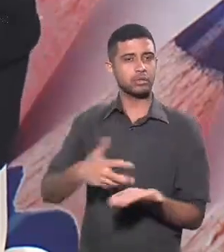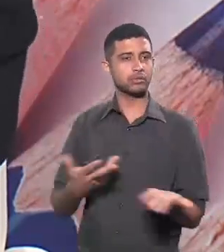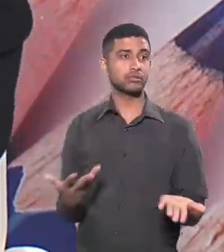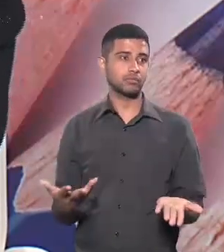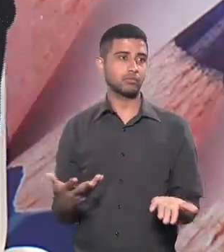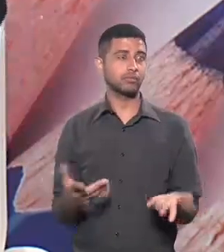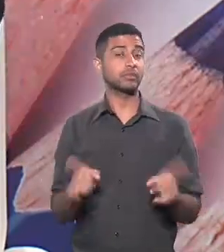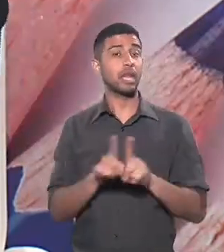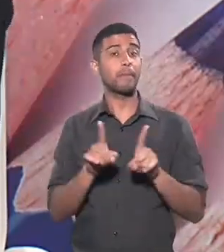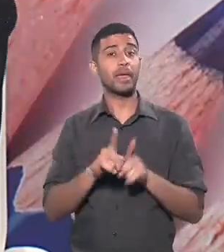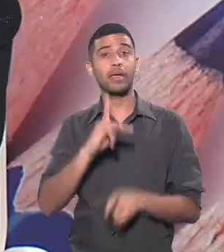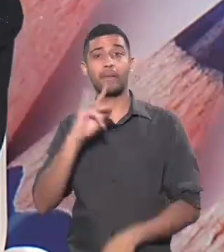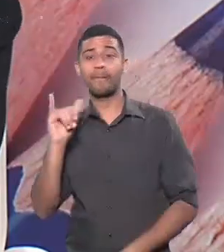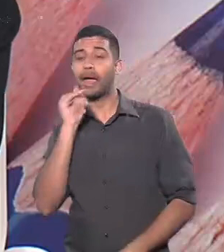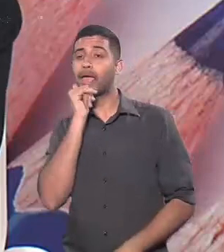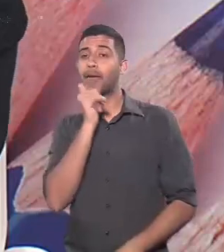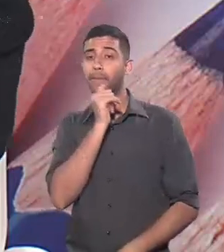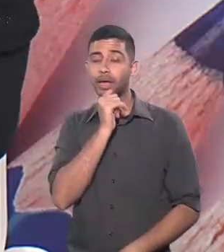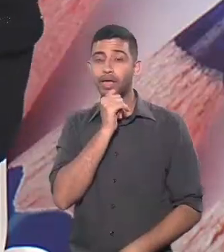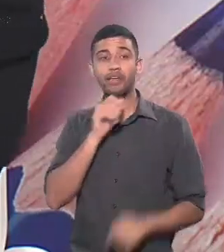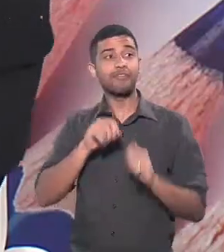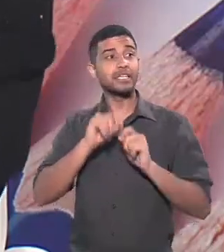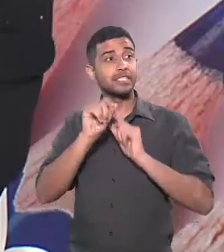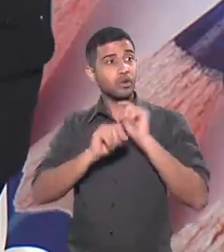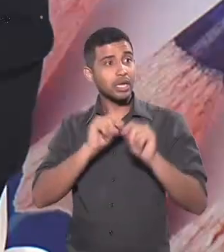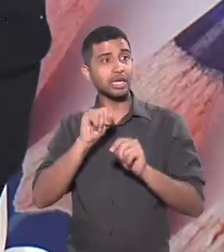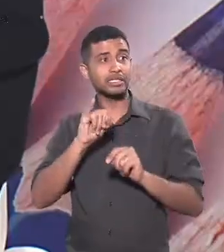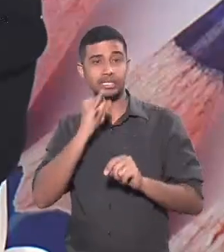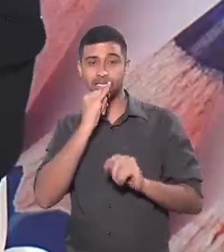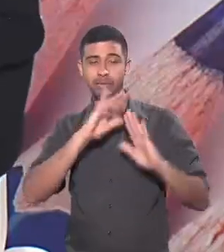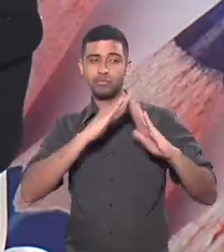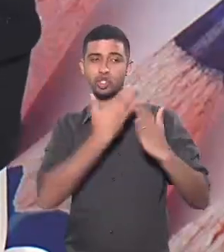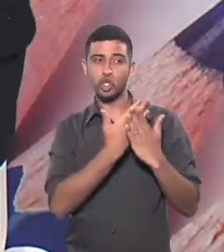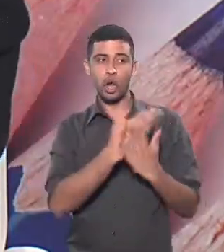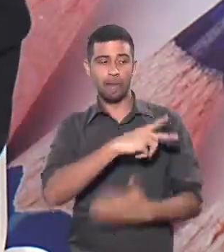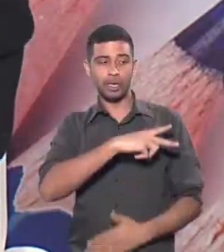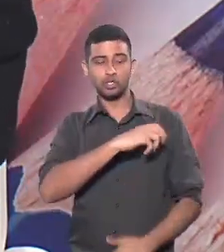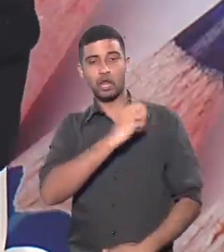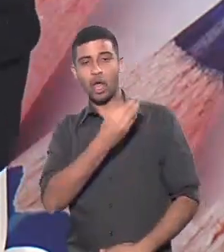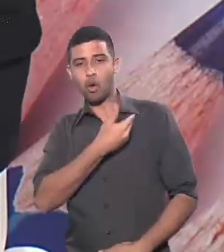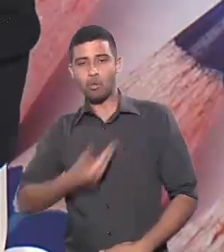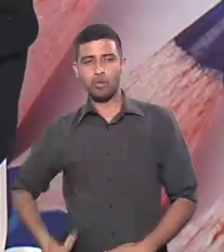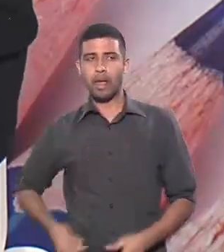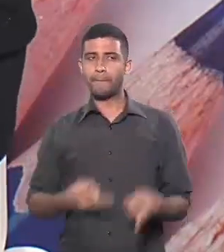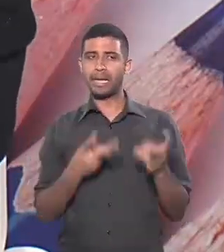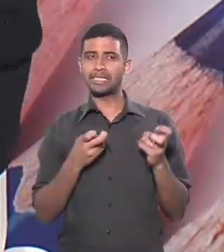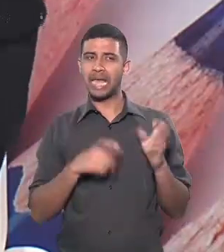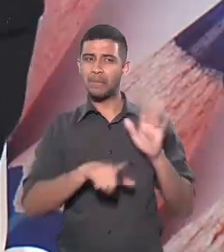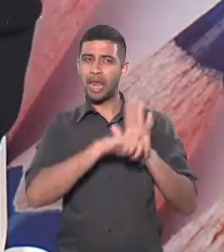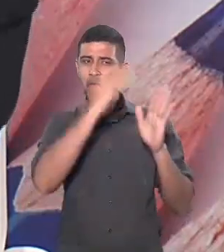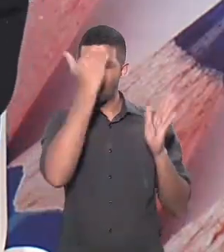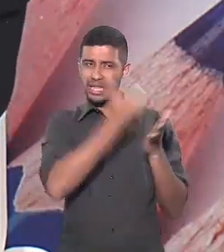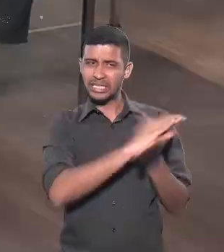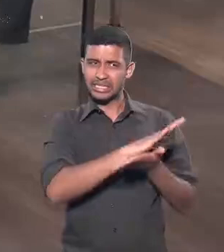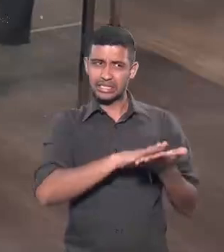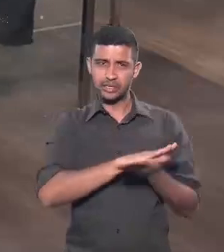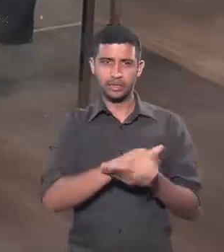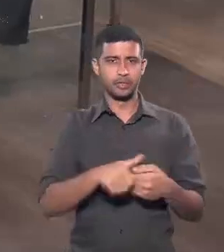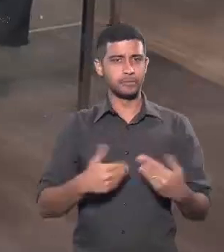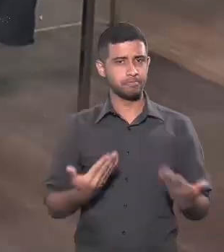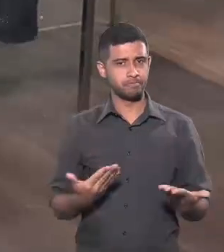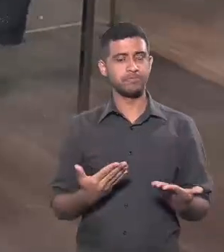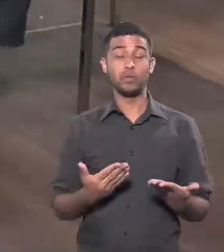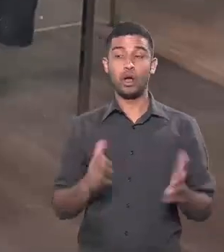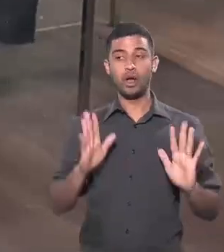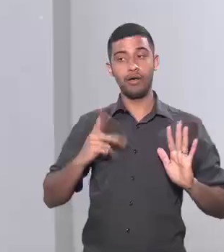E o que os pais podem fazer se eles estiverem numa escola particular ou pública e perceberem que a lei não está sendo cumprida? Na verdade,